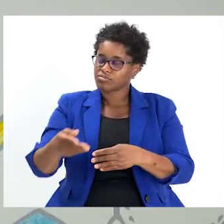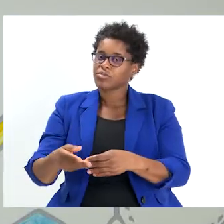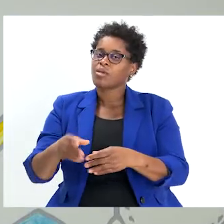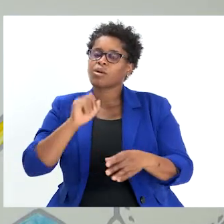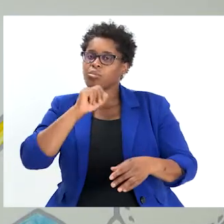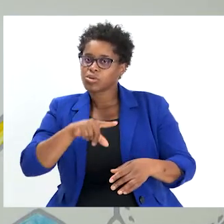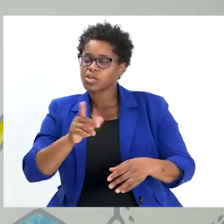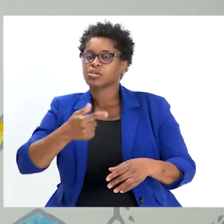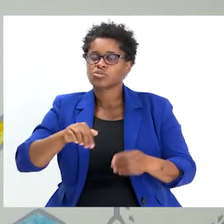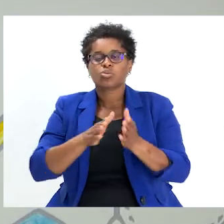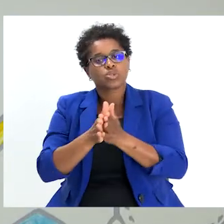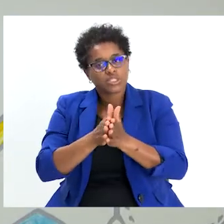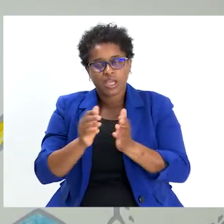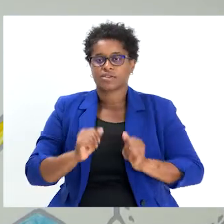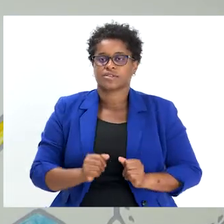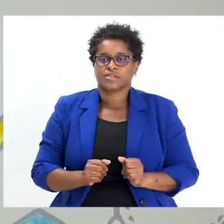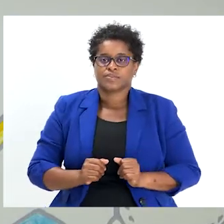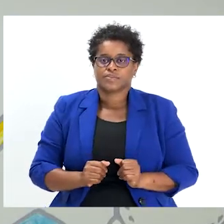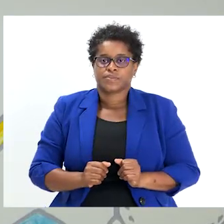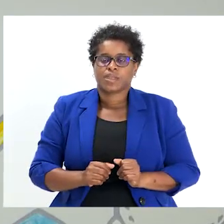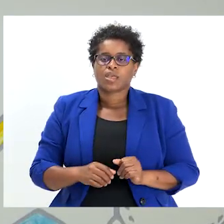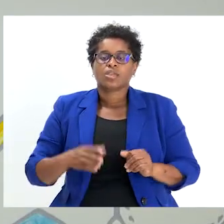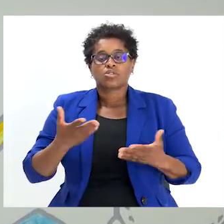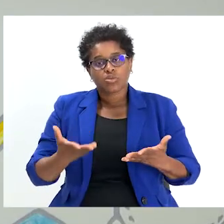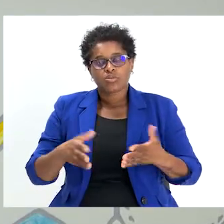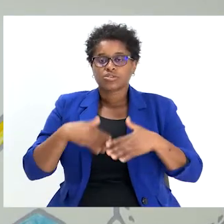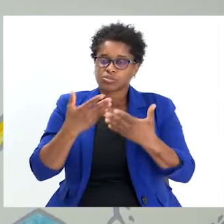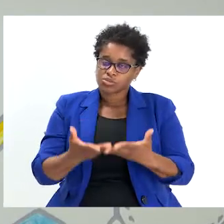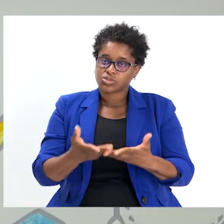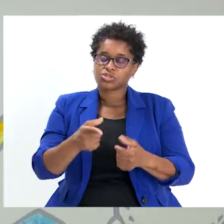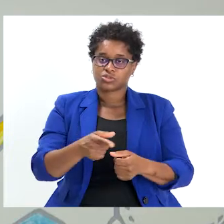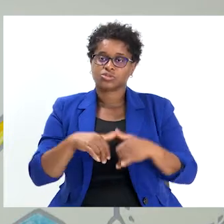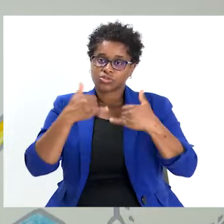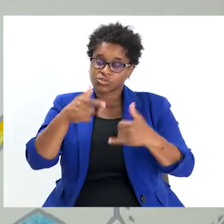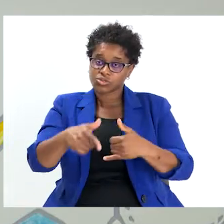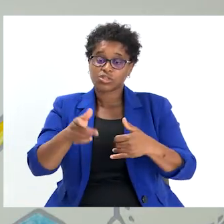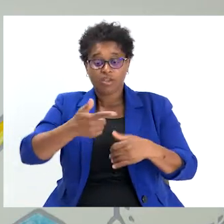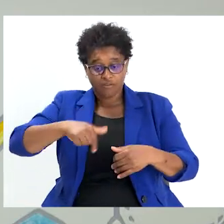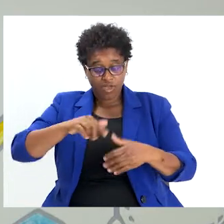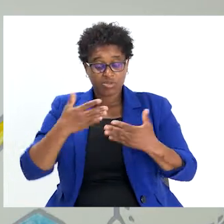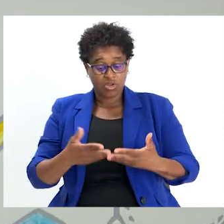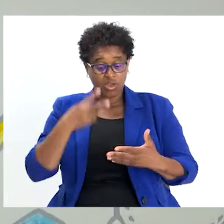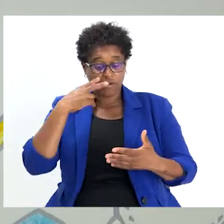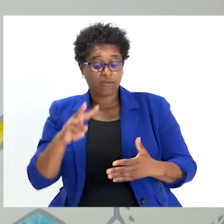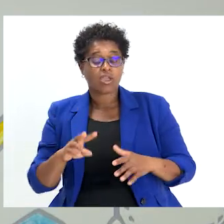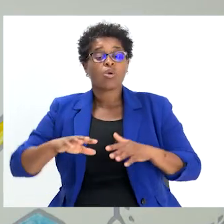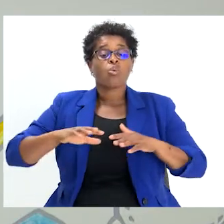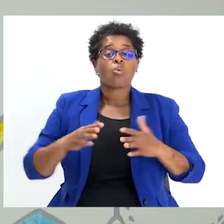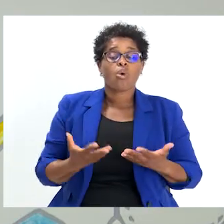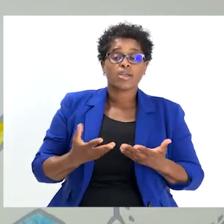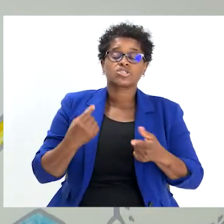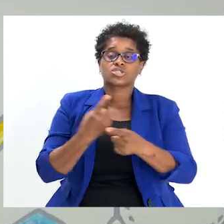para podermos utilizar. Posto isto, nós vamos agora ver quais são